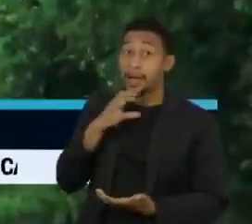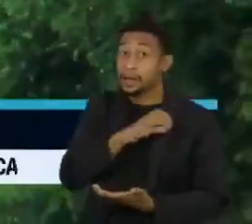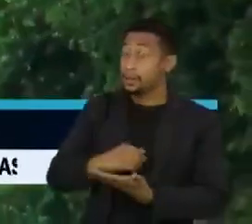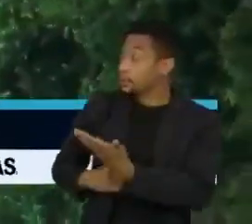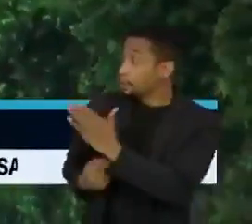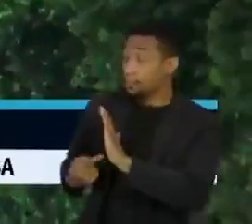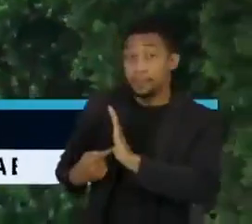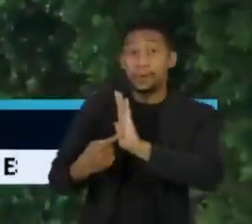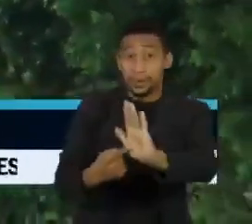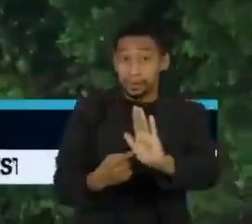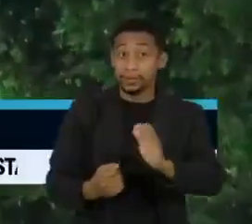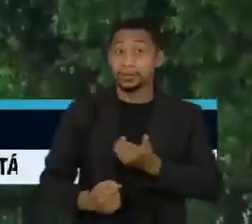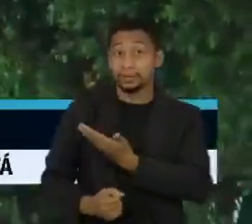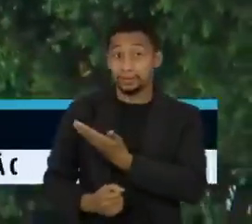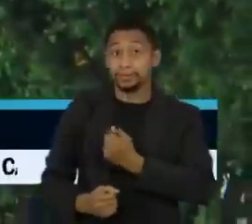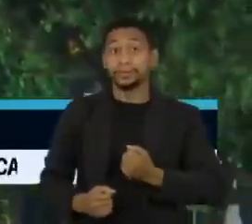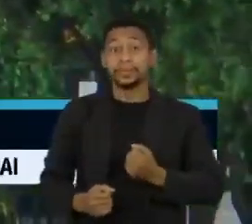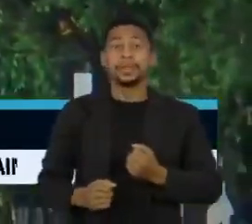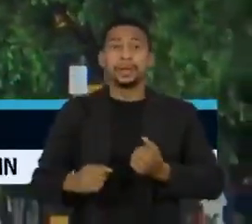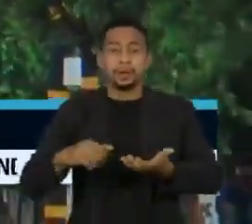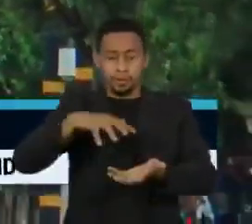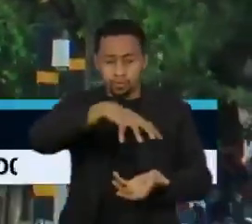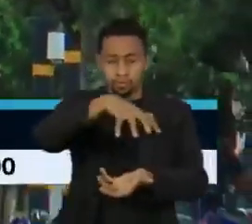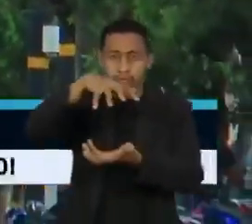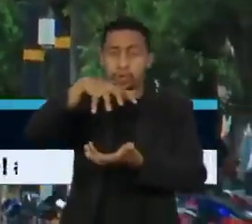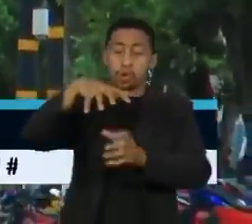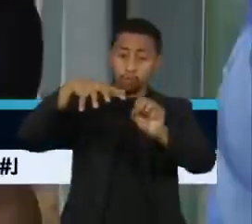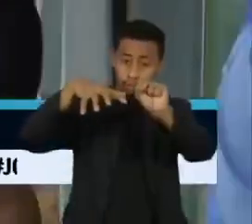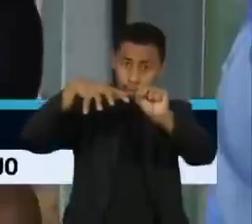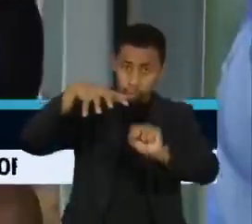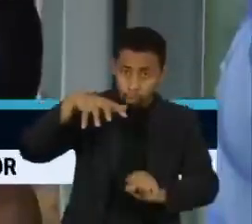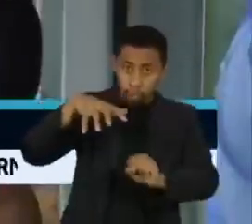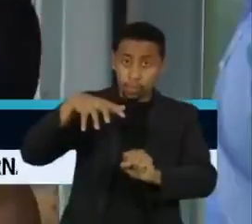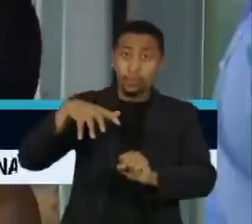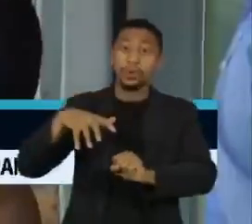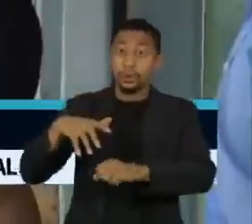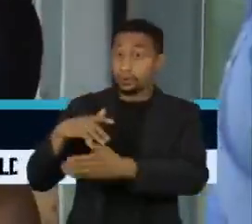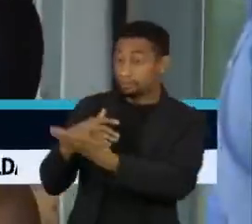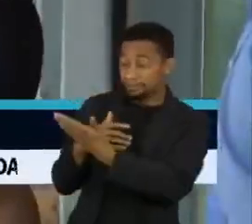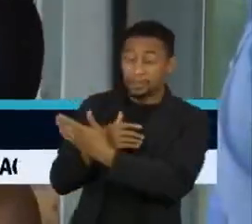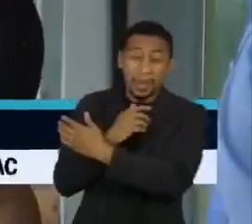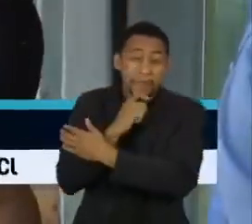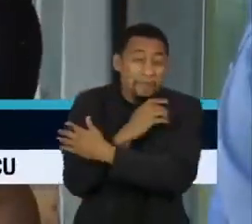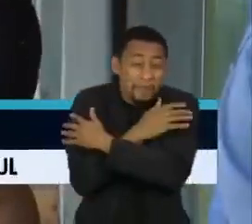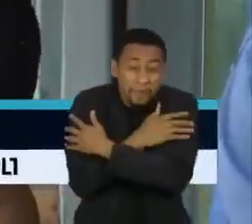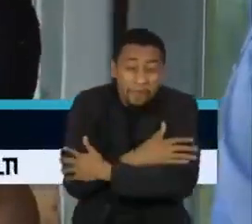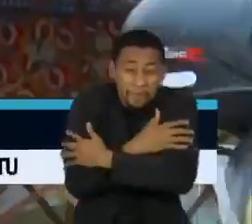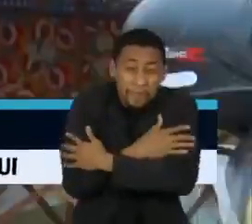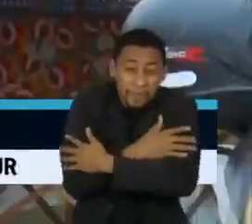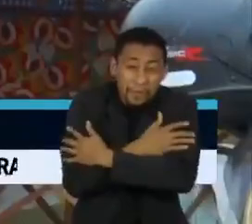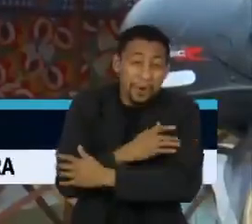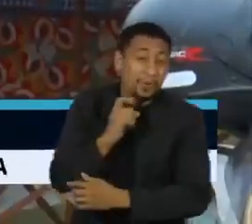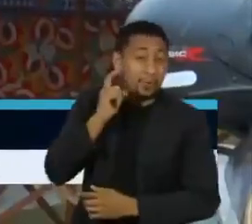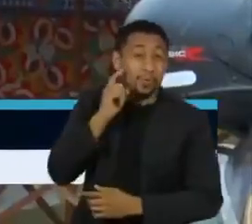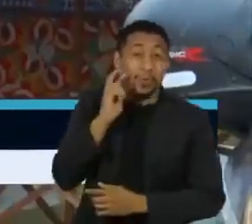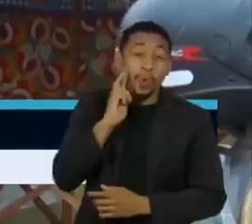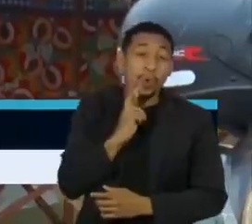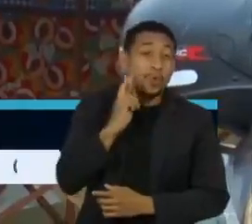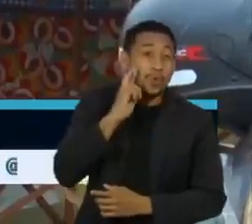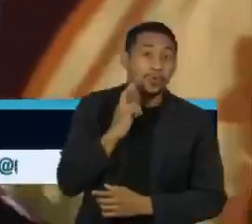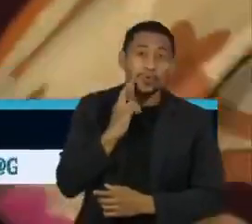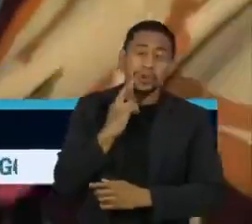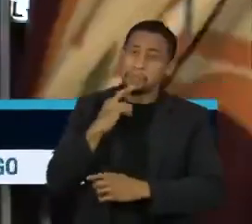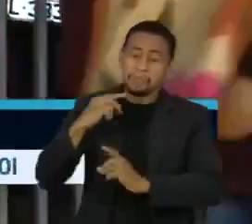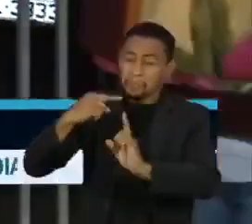mapa. Aqui embaixo, no hemisfério sul, Rondônia passa pelo inverno mais rigoroso dos últimos